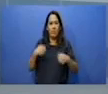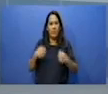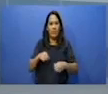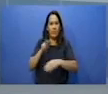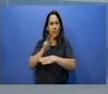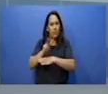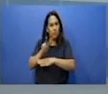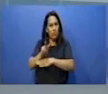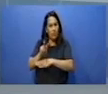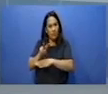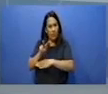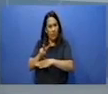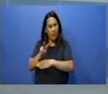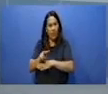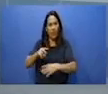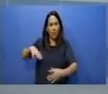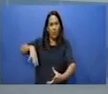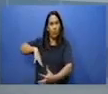terminar o texto?